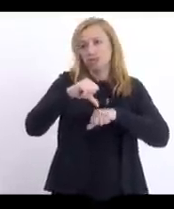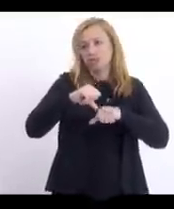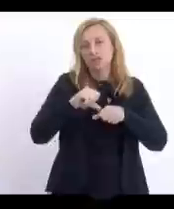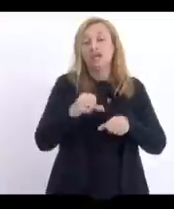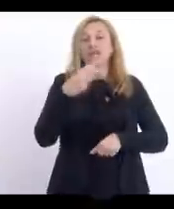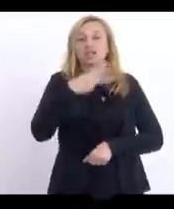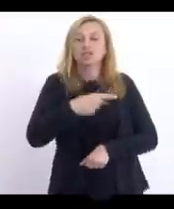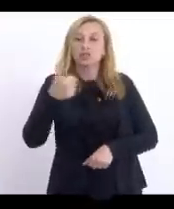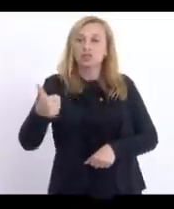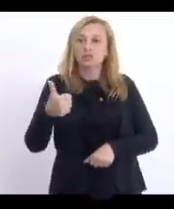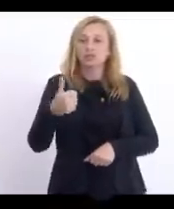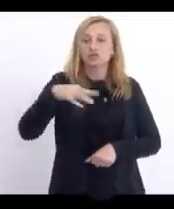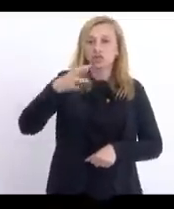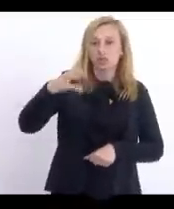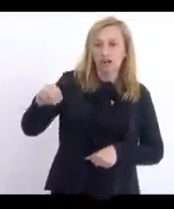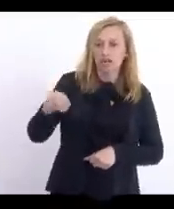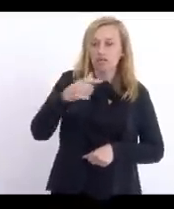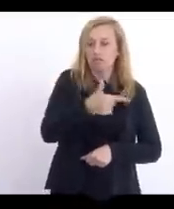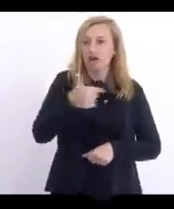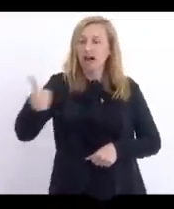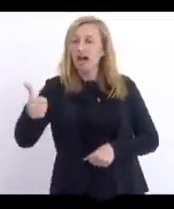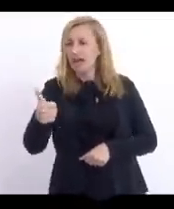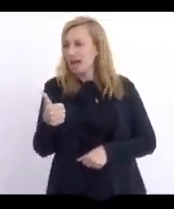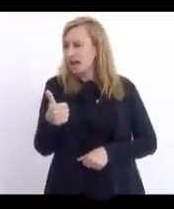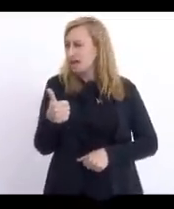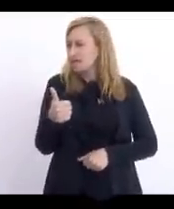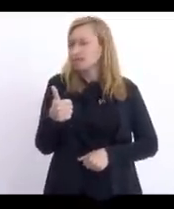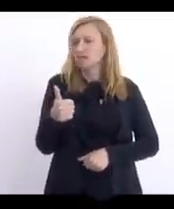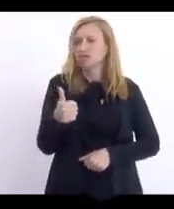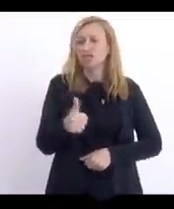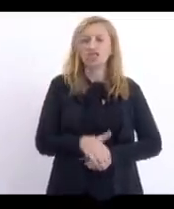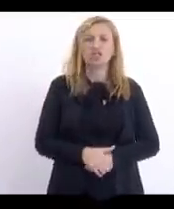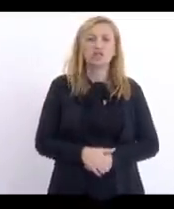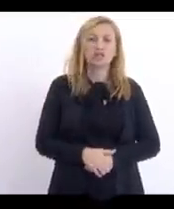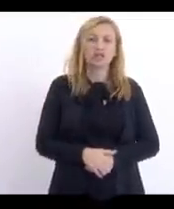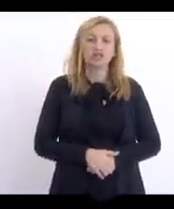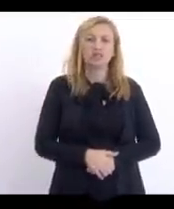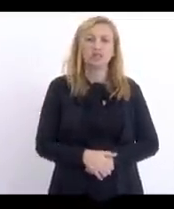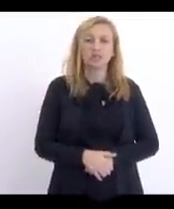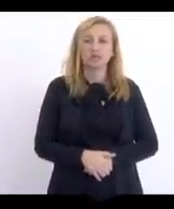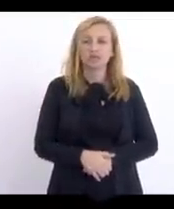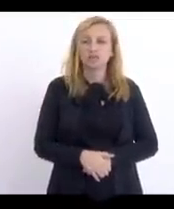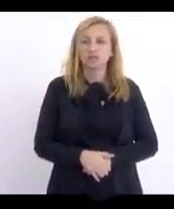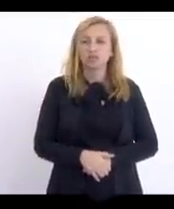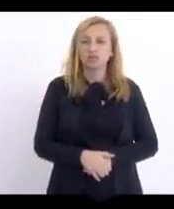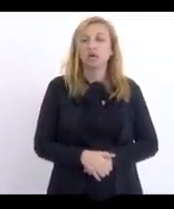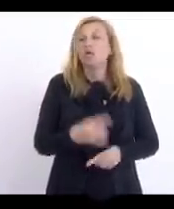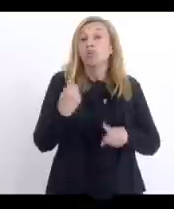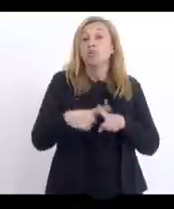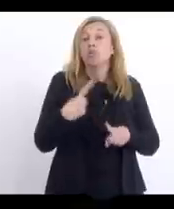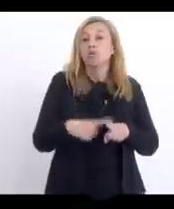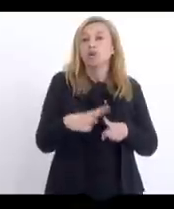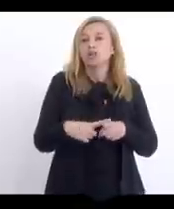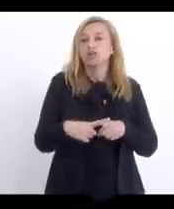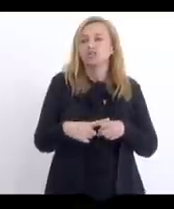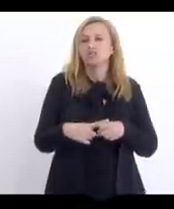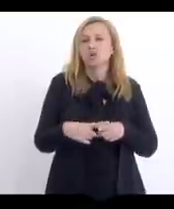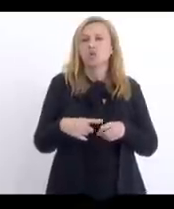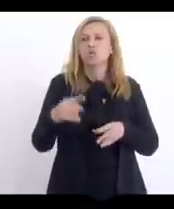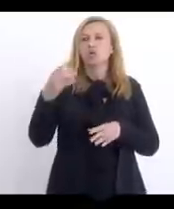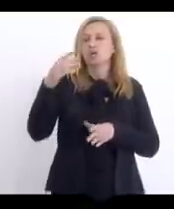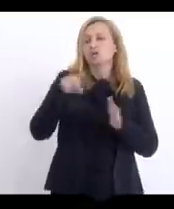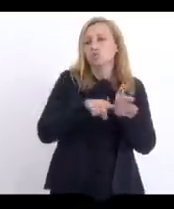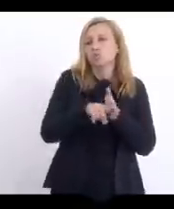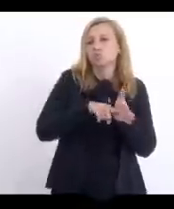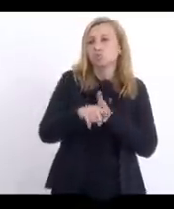de 22 para avaliar o que, que vai acontecer com essa variante. Porque nem os cientistas